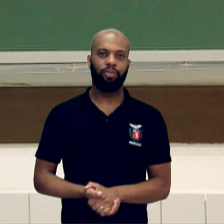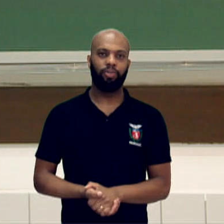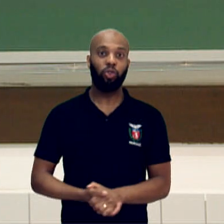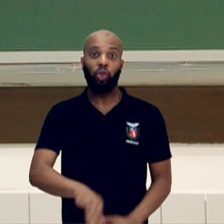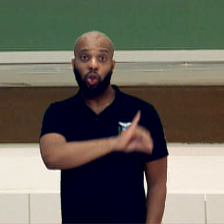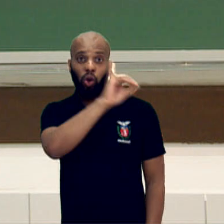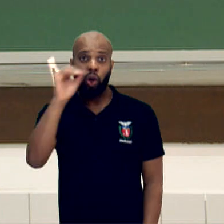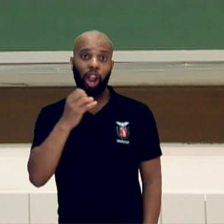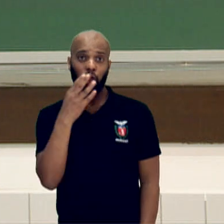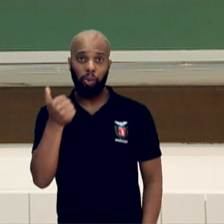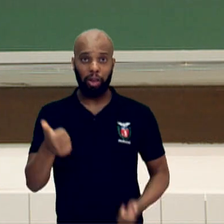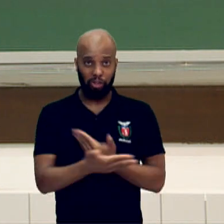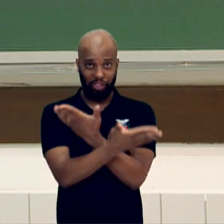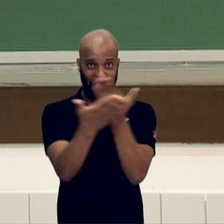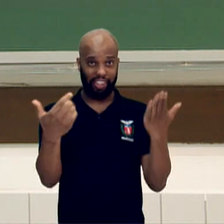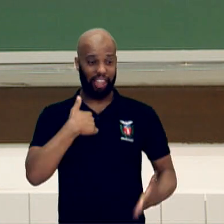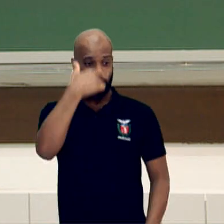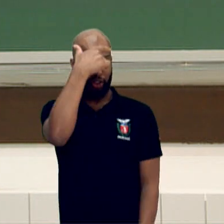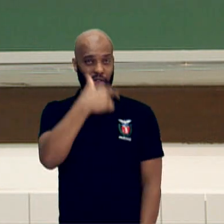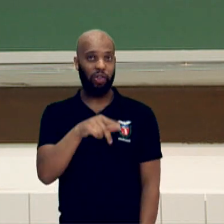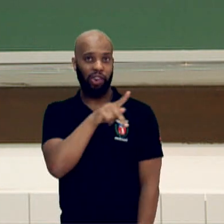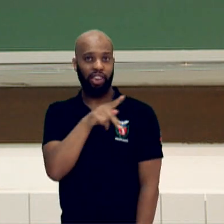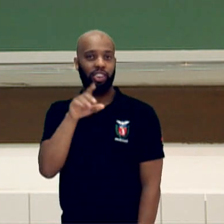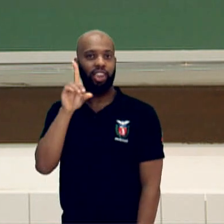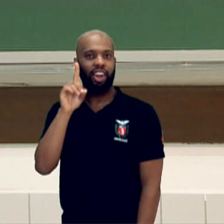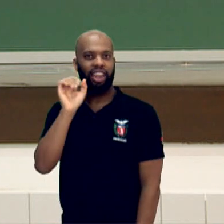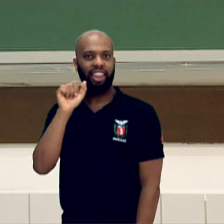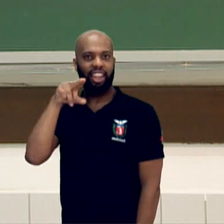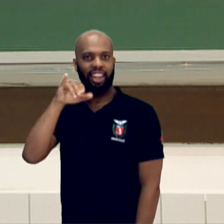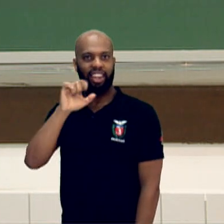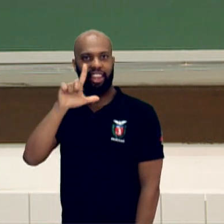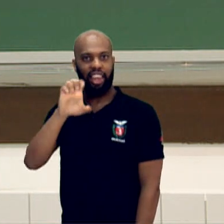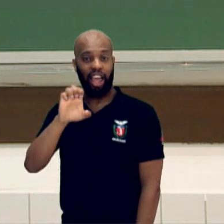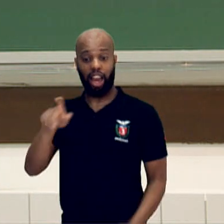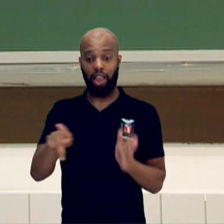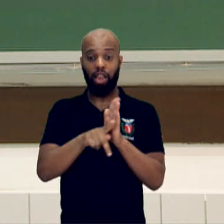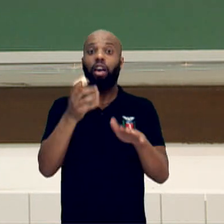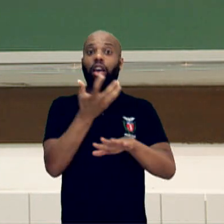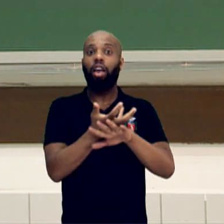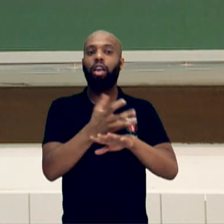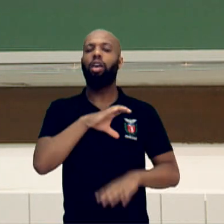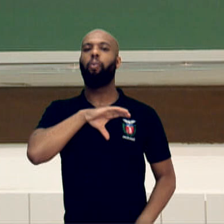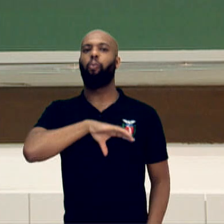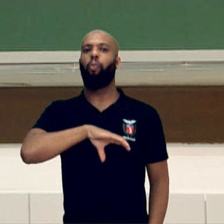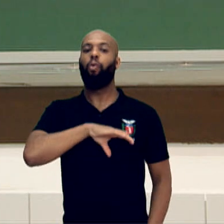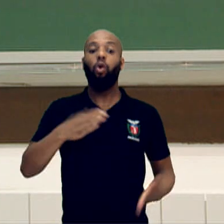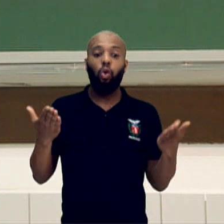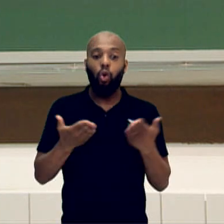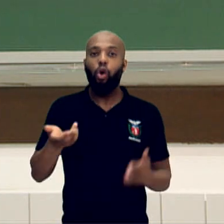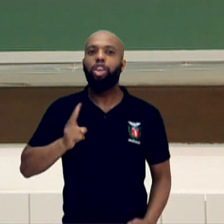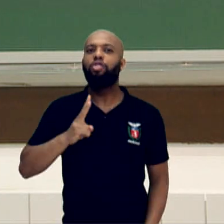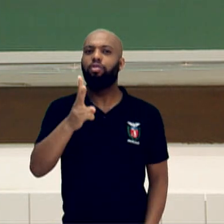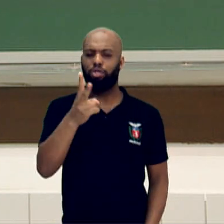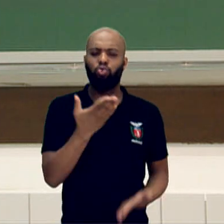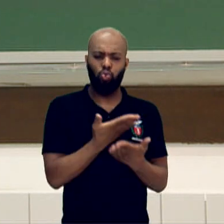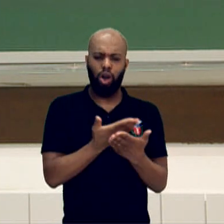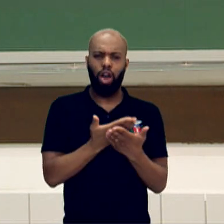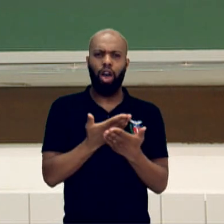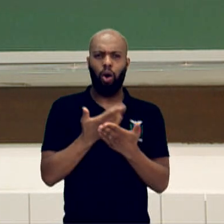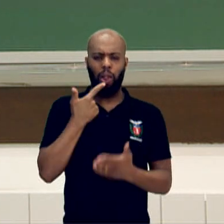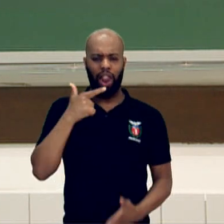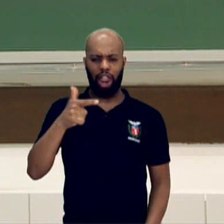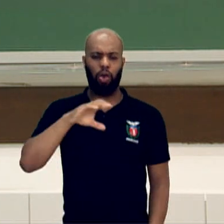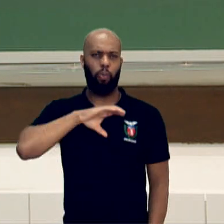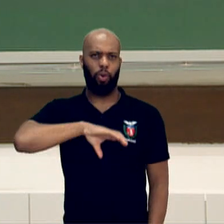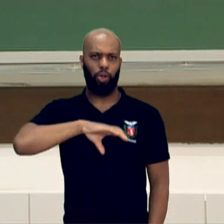Olá pessoal, tudo bem com vocês? Eu sou a professora Daniele Bedin, professora de língua portuguesa. E nós vamos dar continuidade às nossas aulas de língua